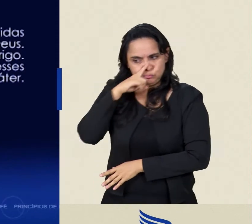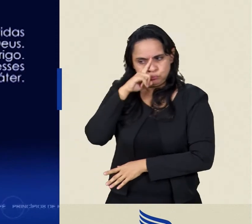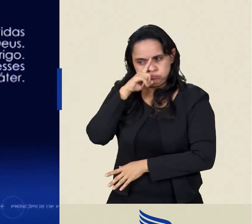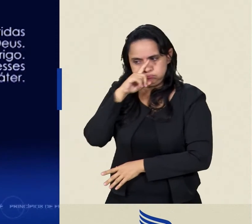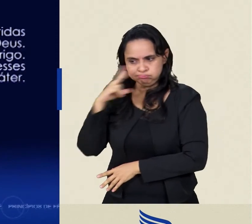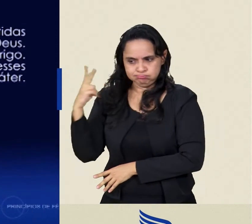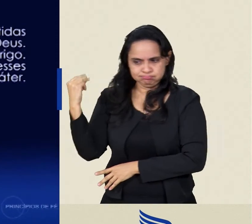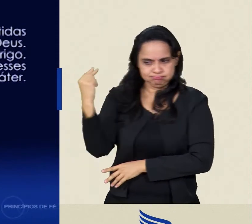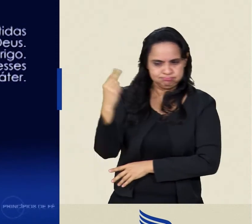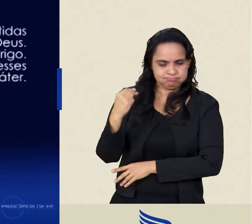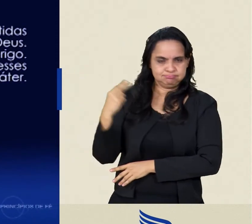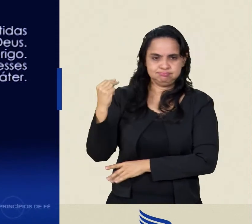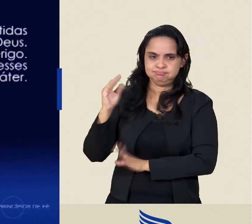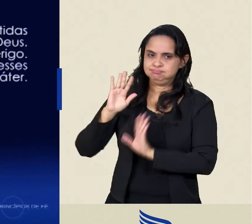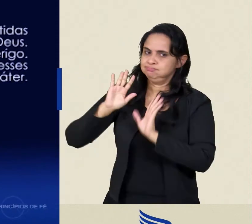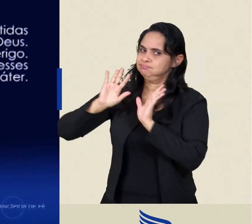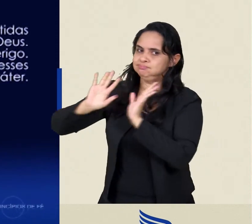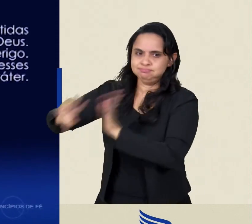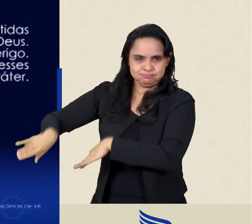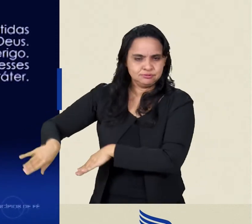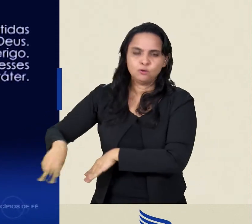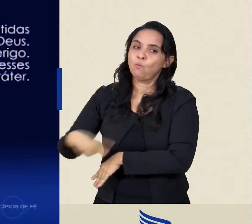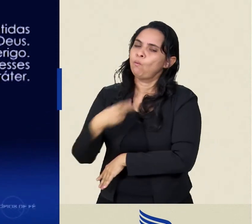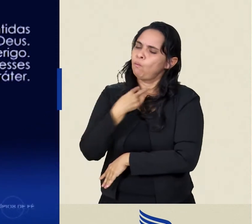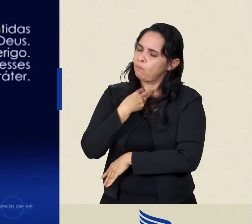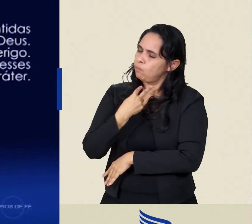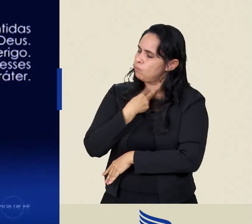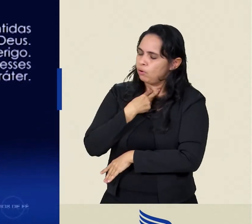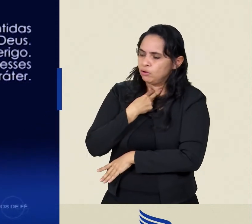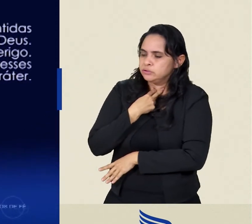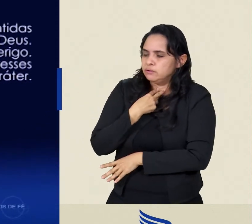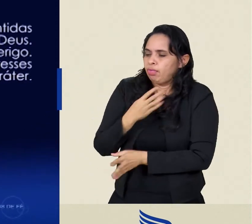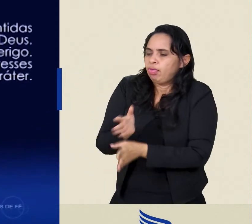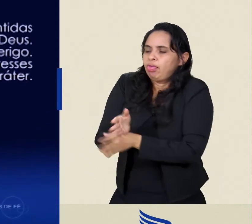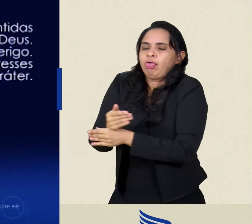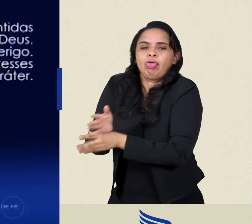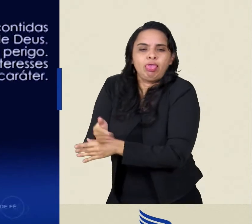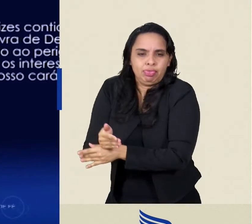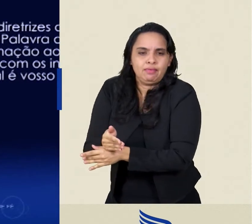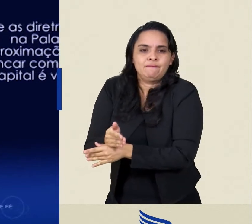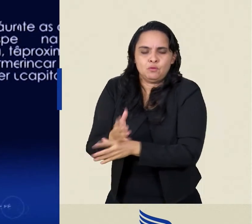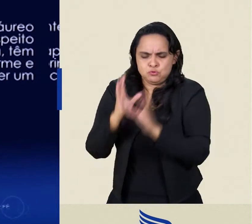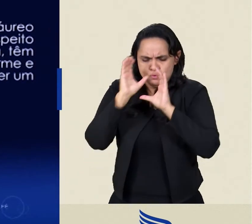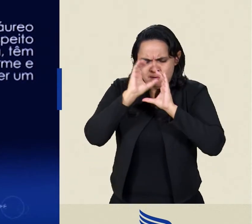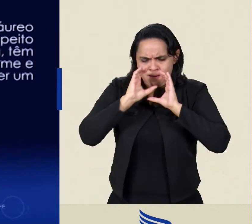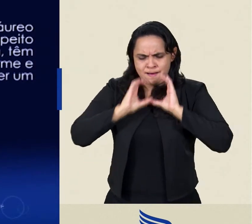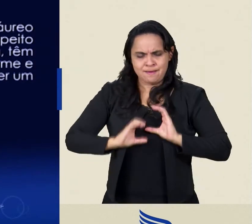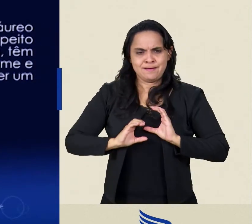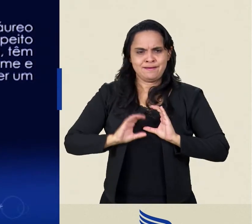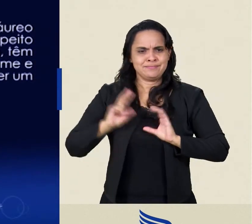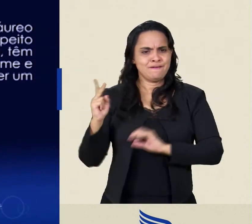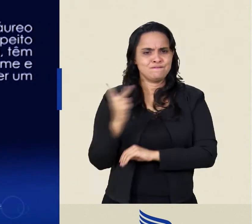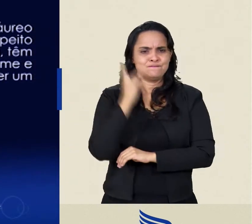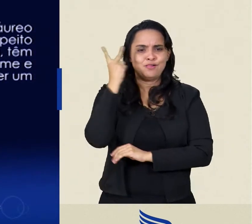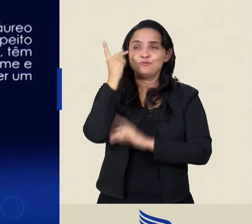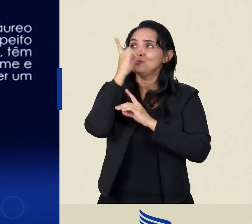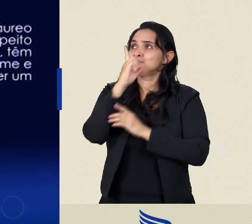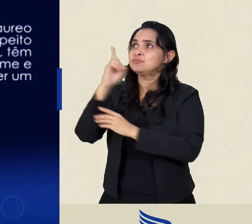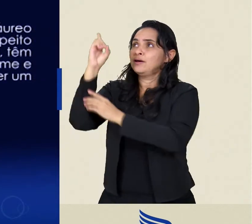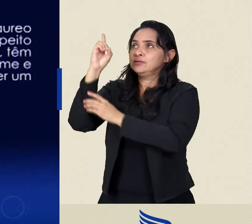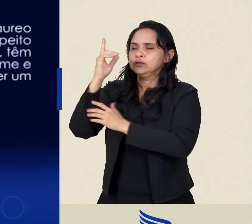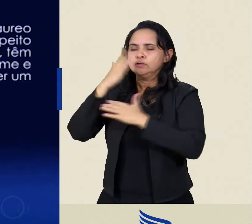se pode brincar com os interesses da alma. Vosso capital é vosso caráter. Acariciai-o